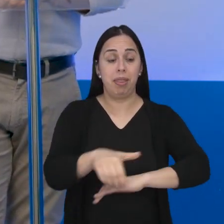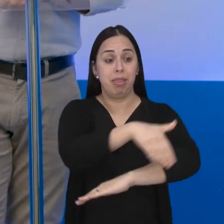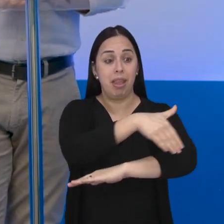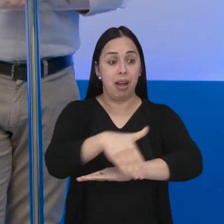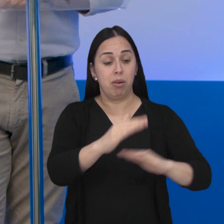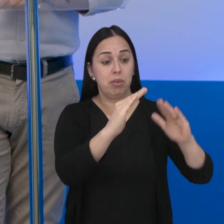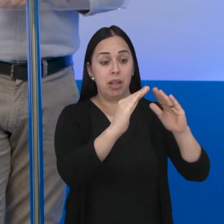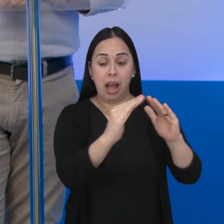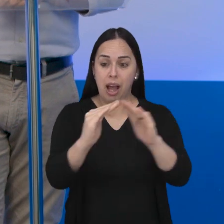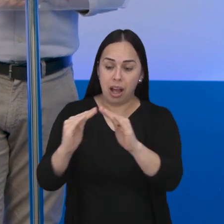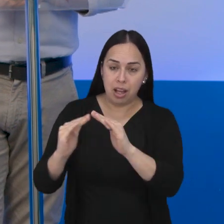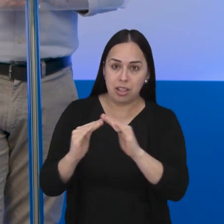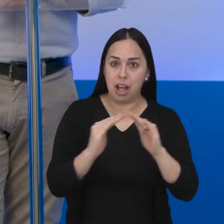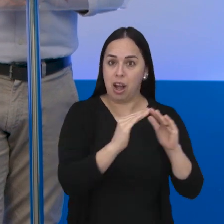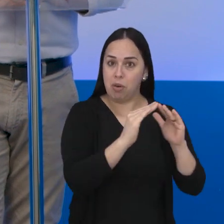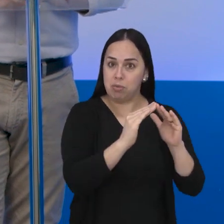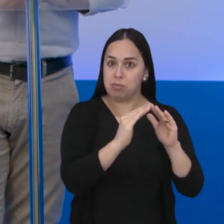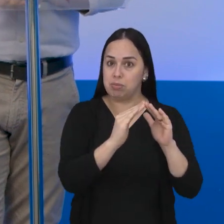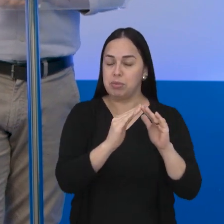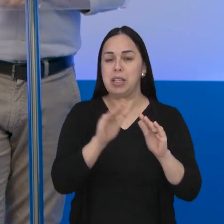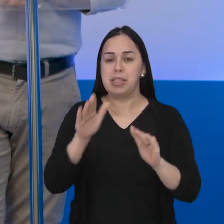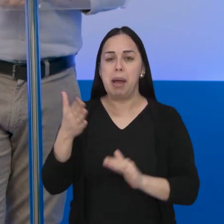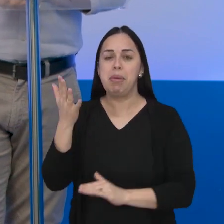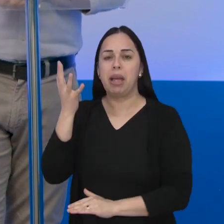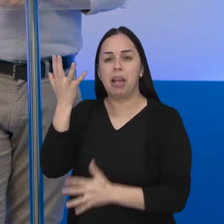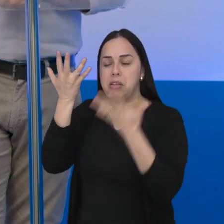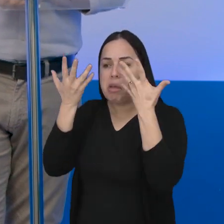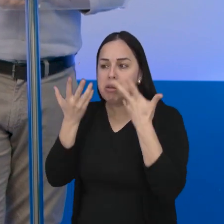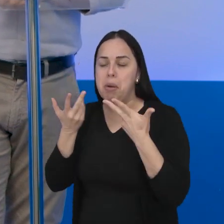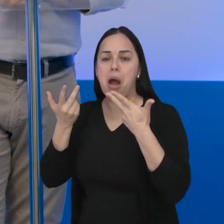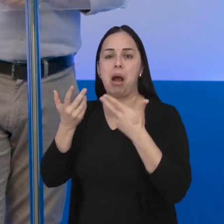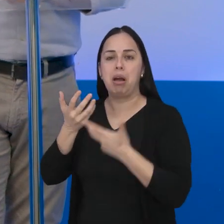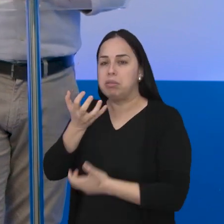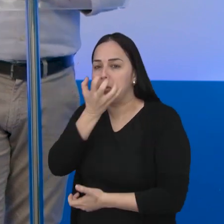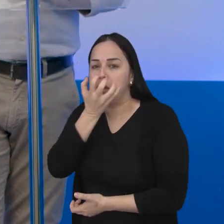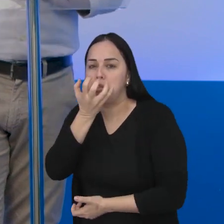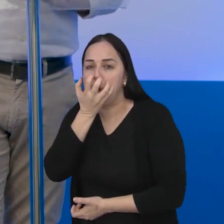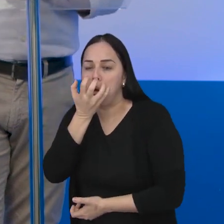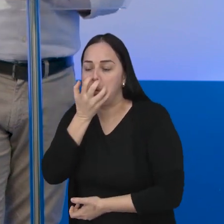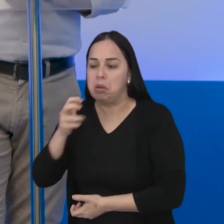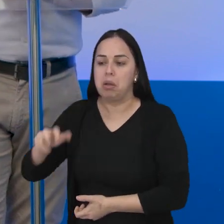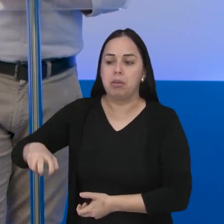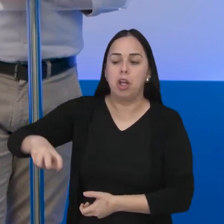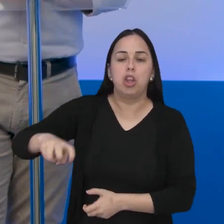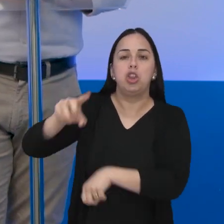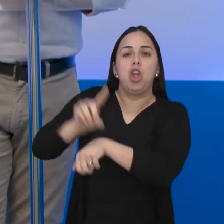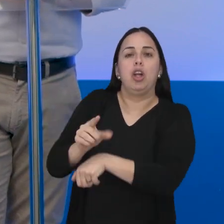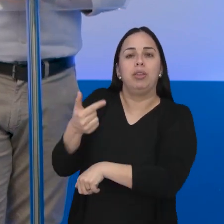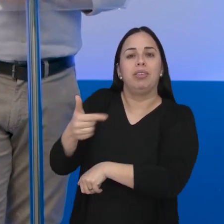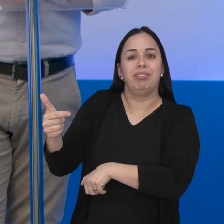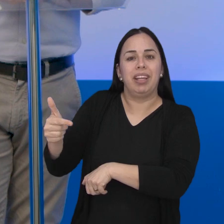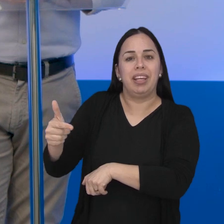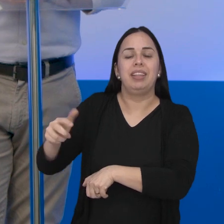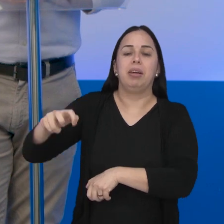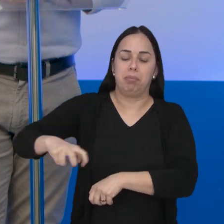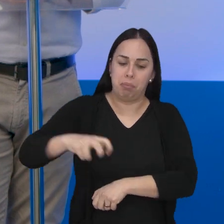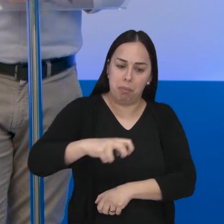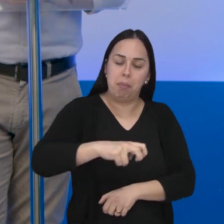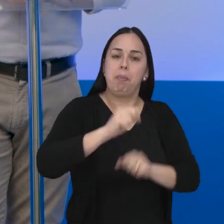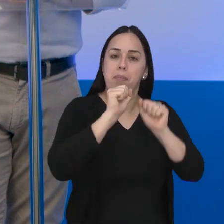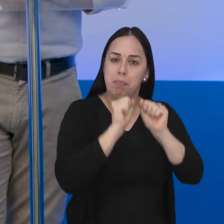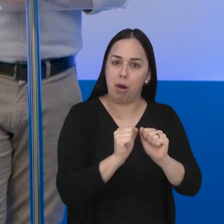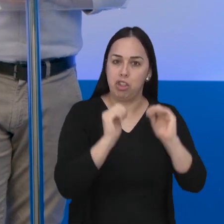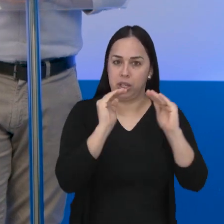e comedouros para pets comunitários, que são aqueles animais sem dono adotados pelos vizinhos ou então pelo comércio. Pesquisa